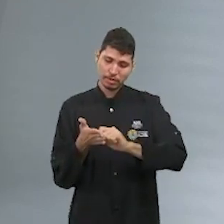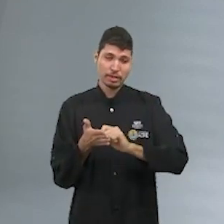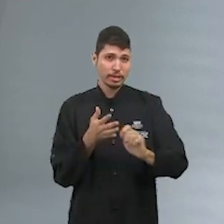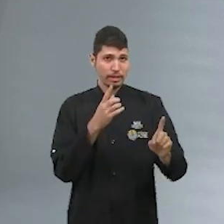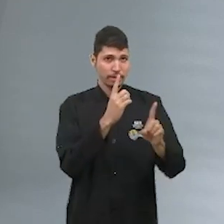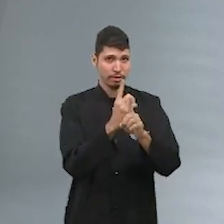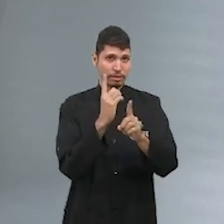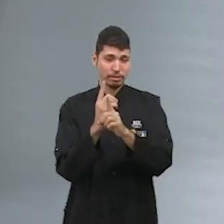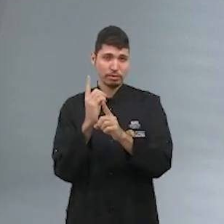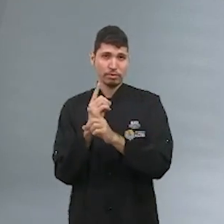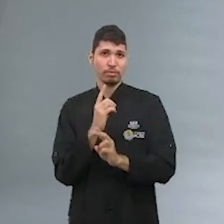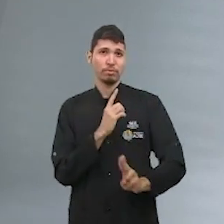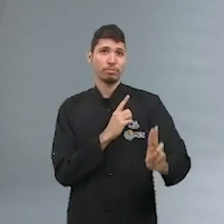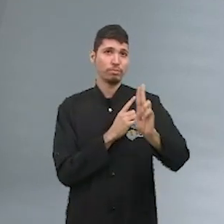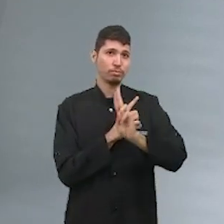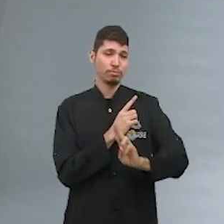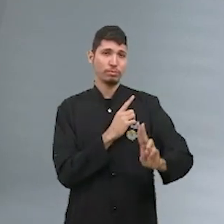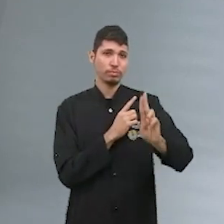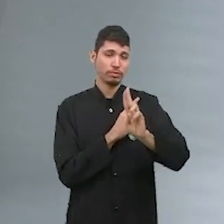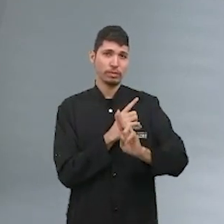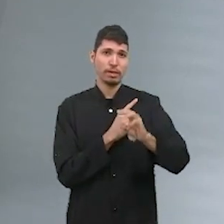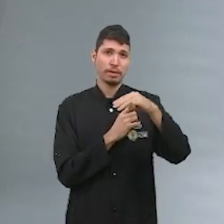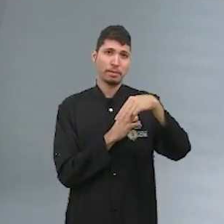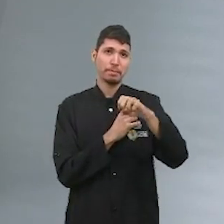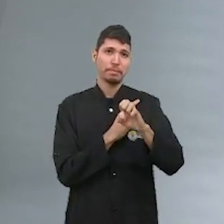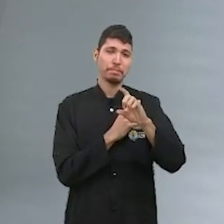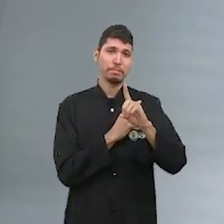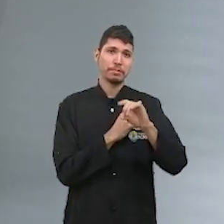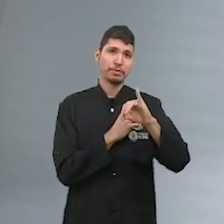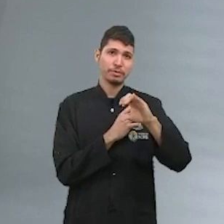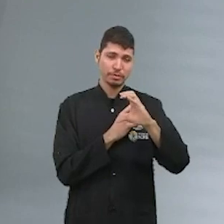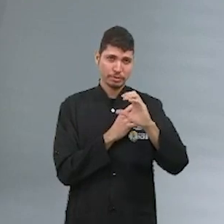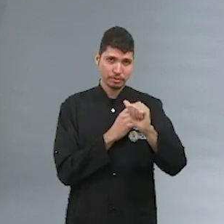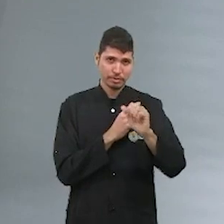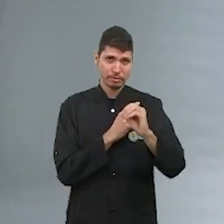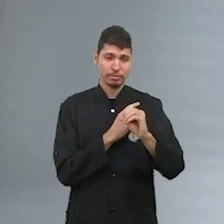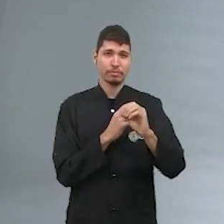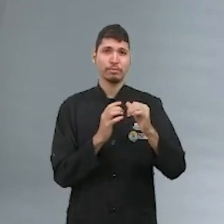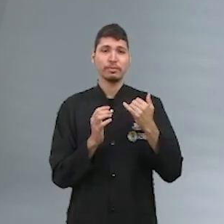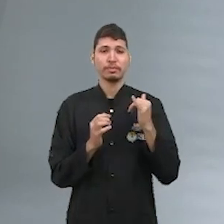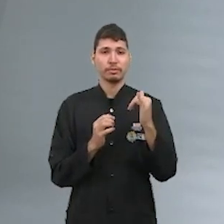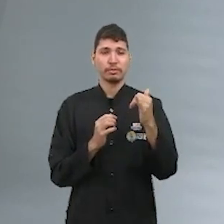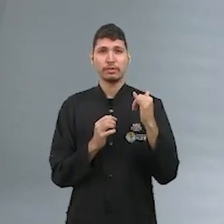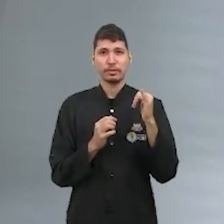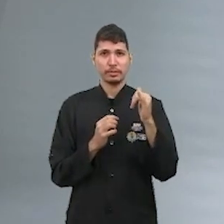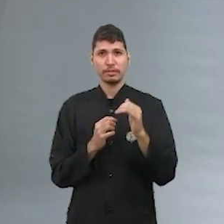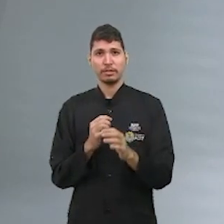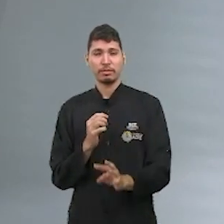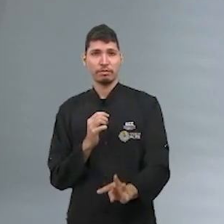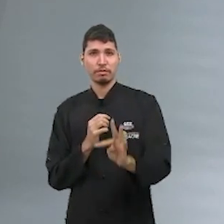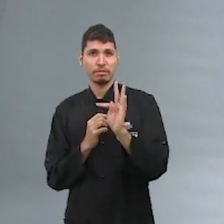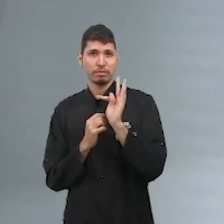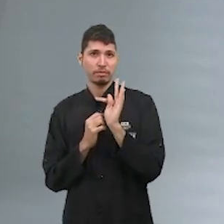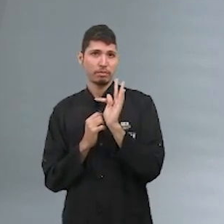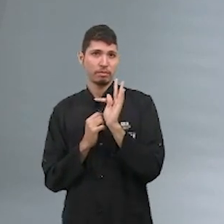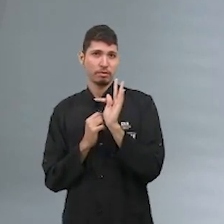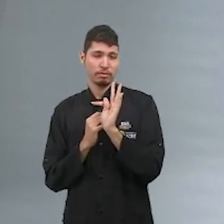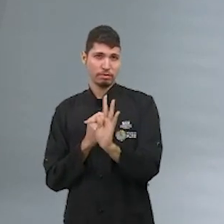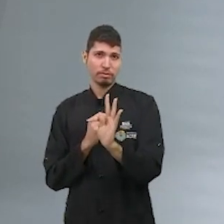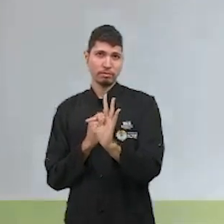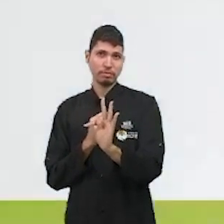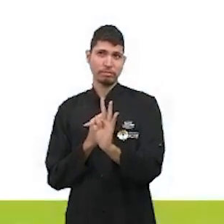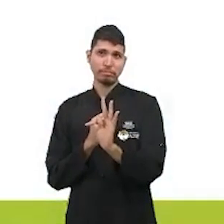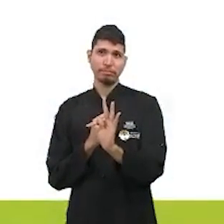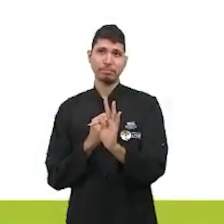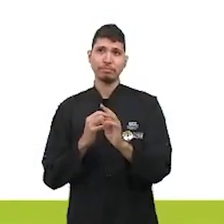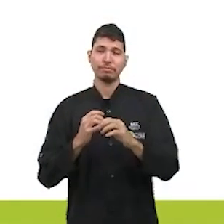a forma de medição, né, da corrente elétrica e da tensão, tá? Então, vamos aqui para a nossa primeira questão